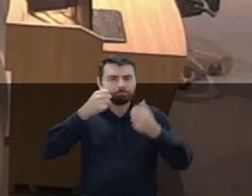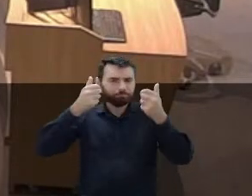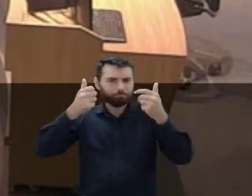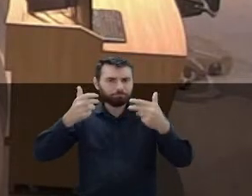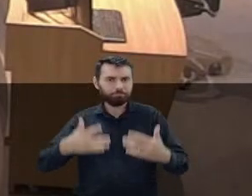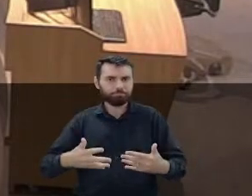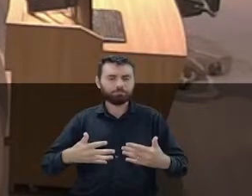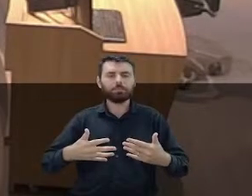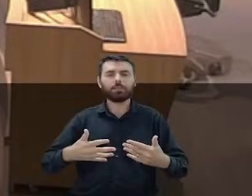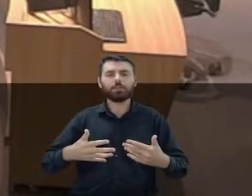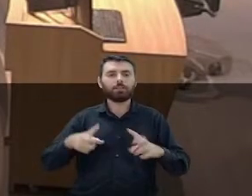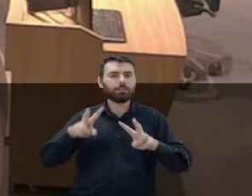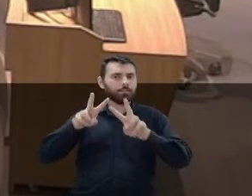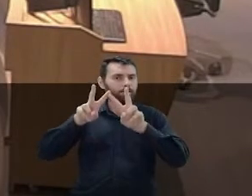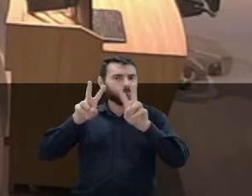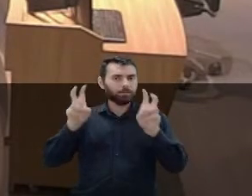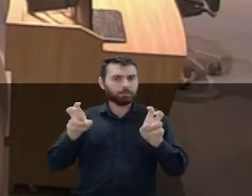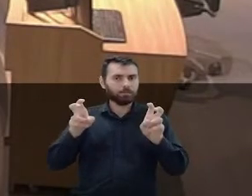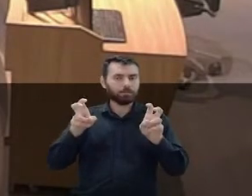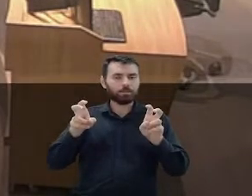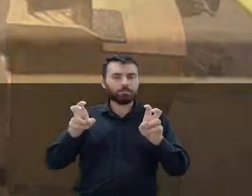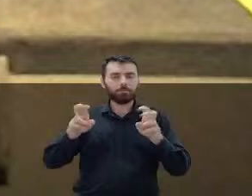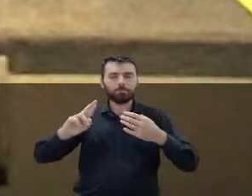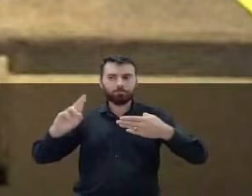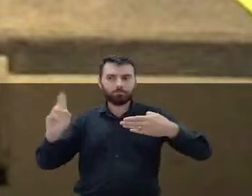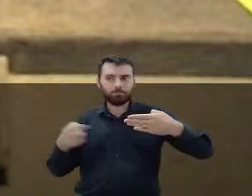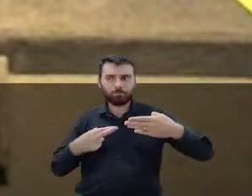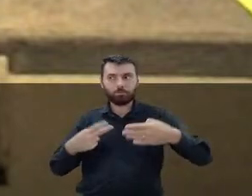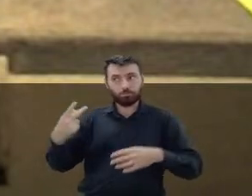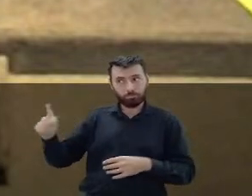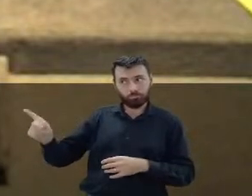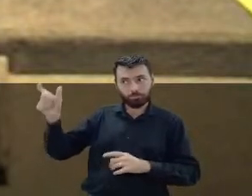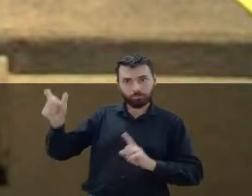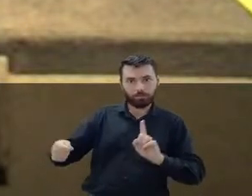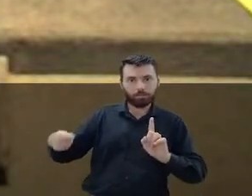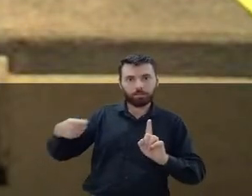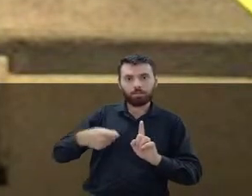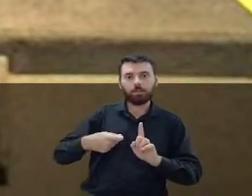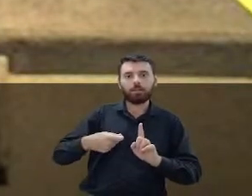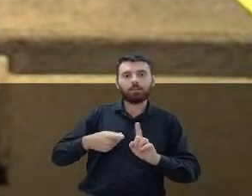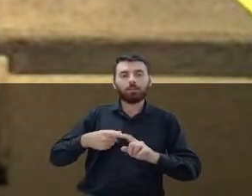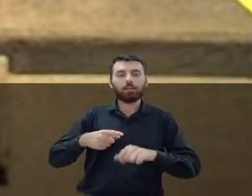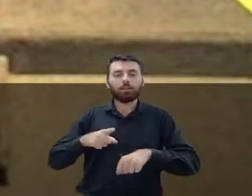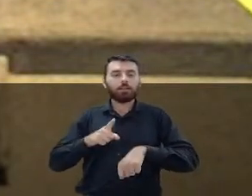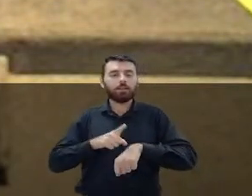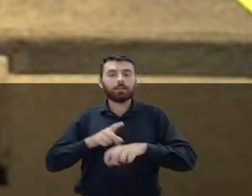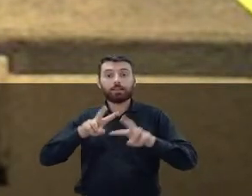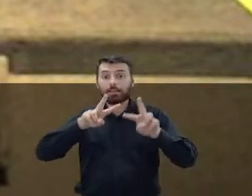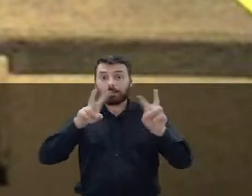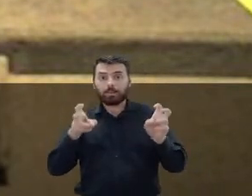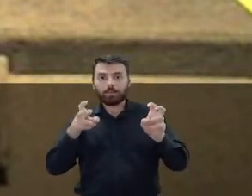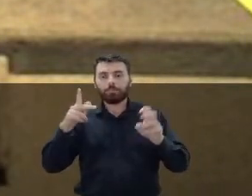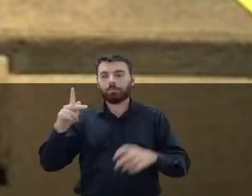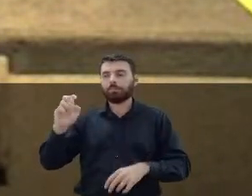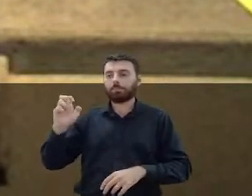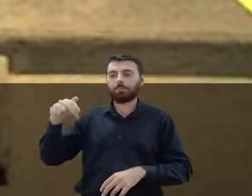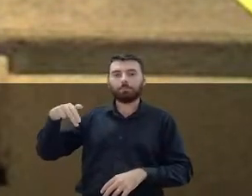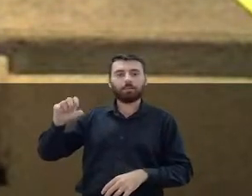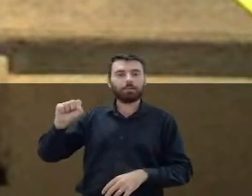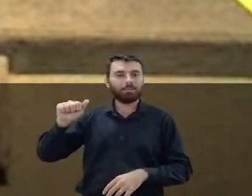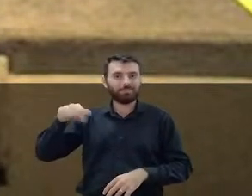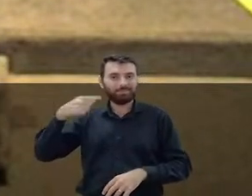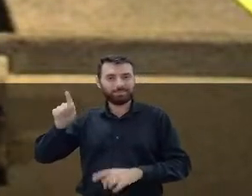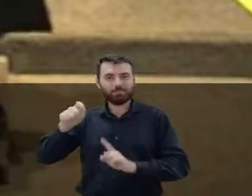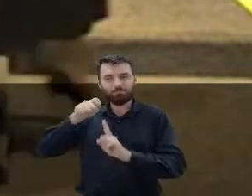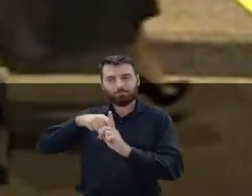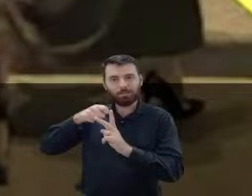especificamente quanto ao ponto do recurso da parte contrária em relação à pensão mensal. Eu destaco inicialmente, como